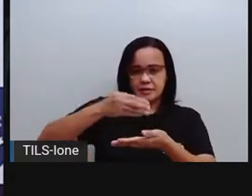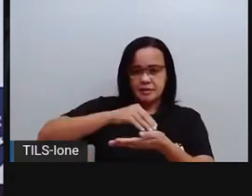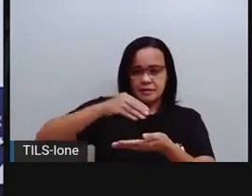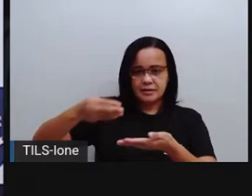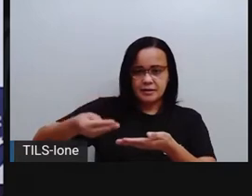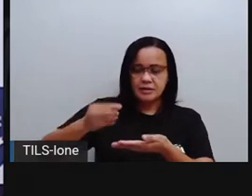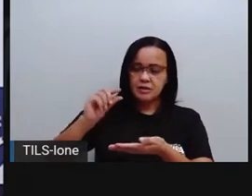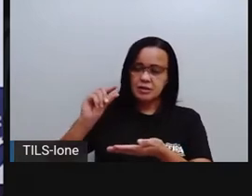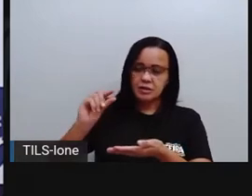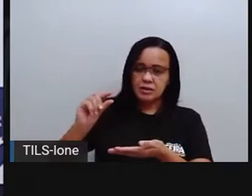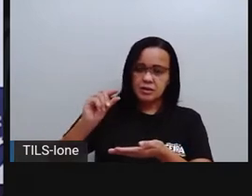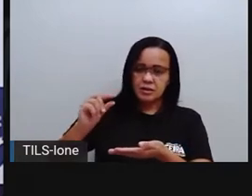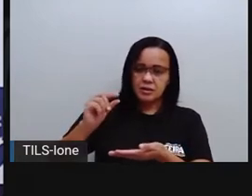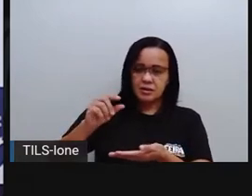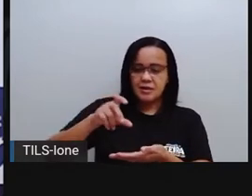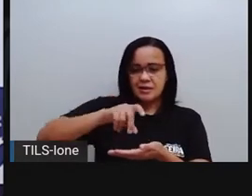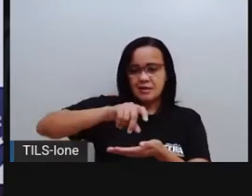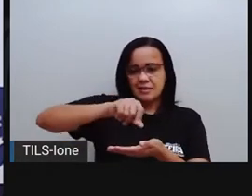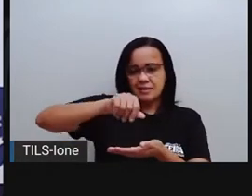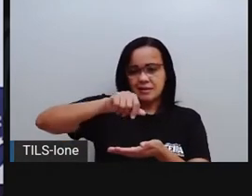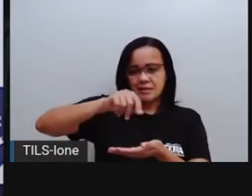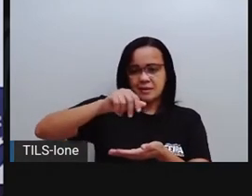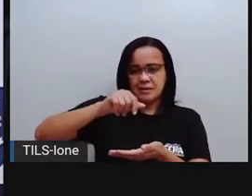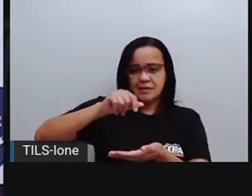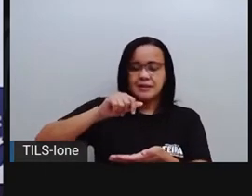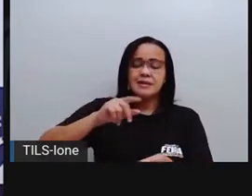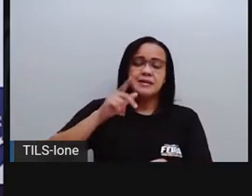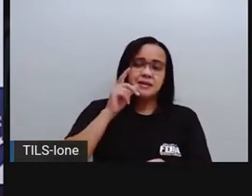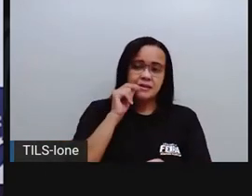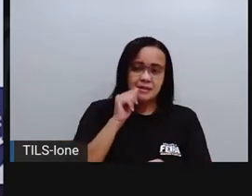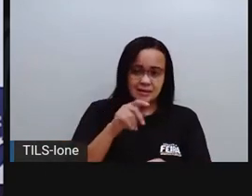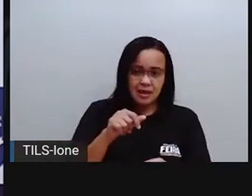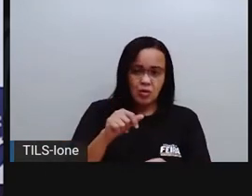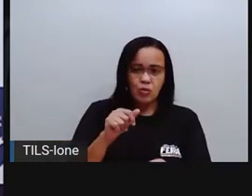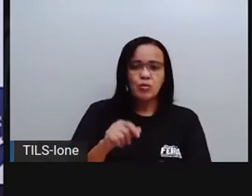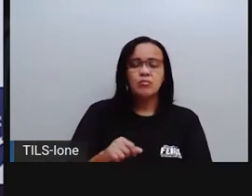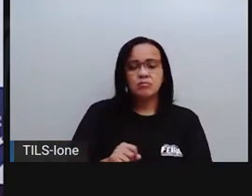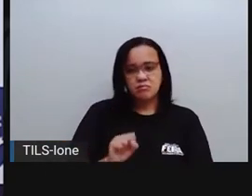medir. Não precisa ser muito cheia, né? Um,